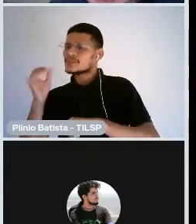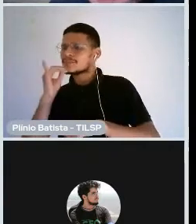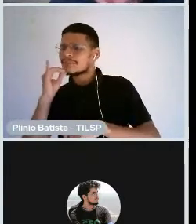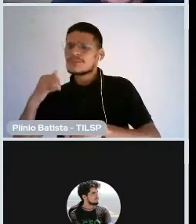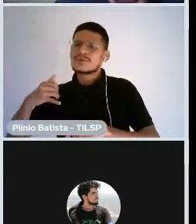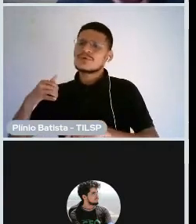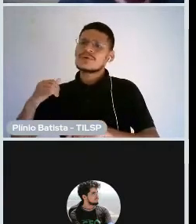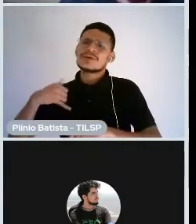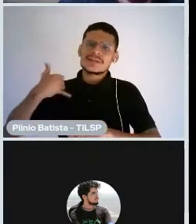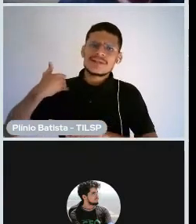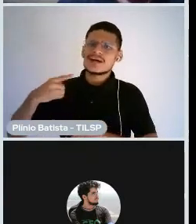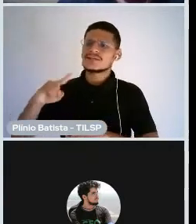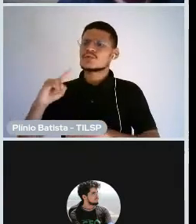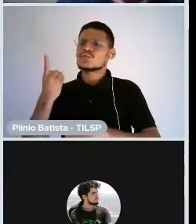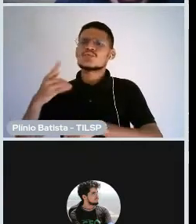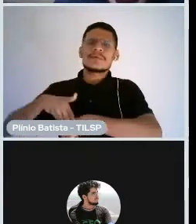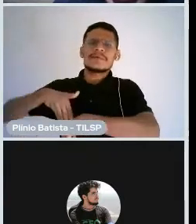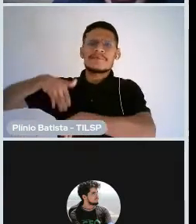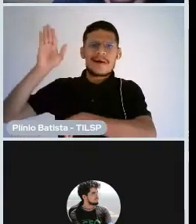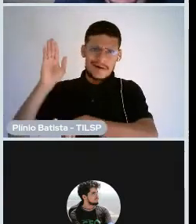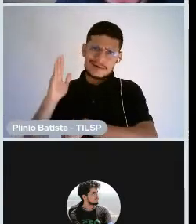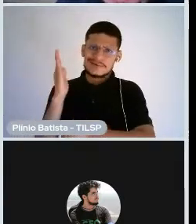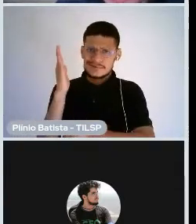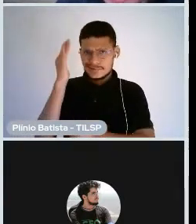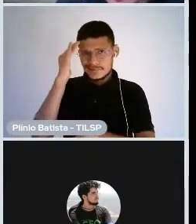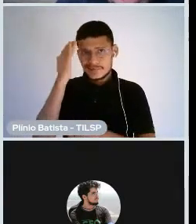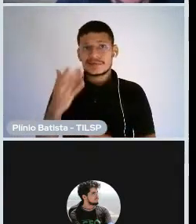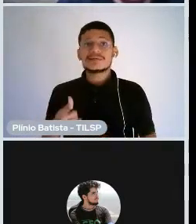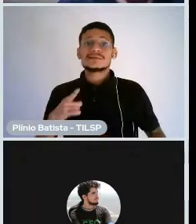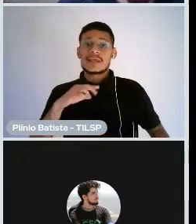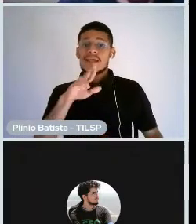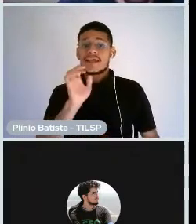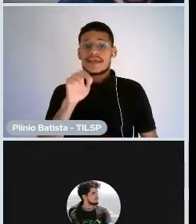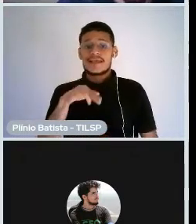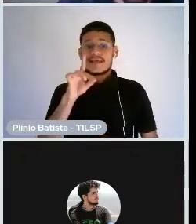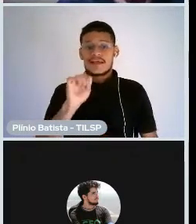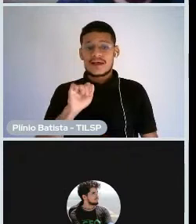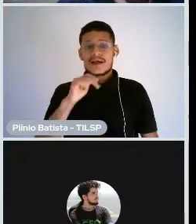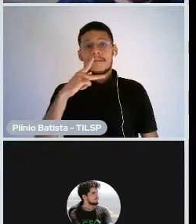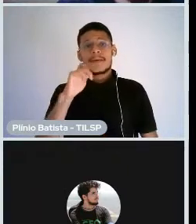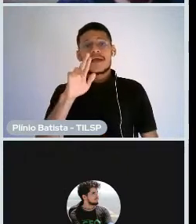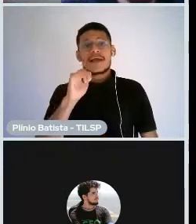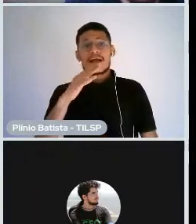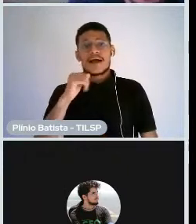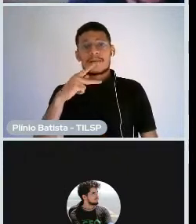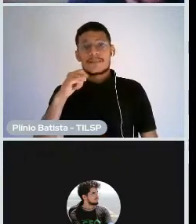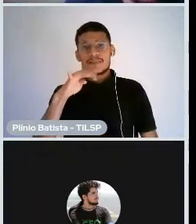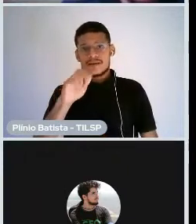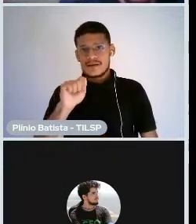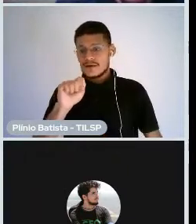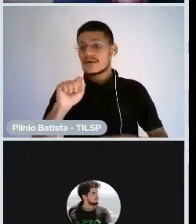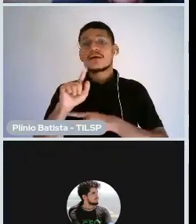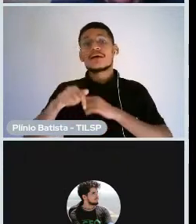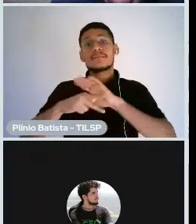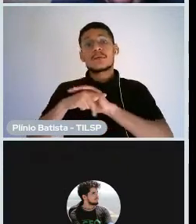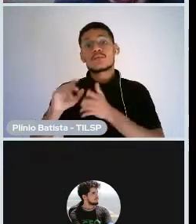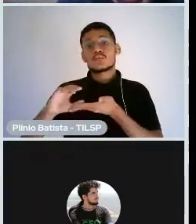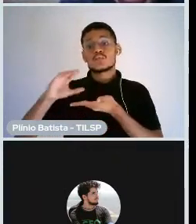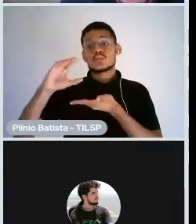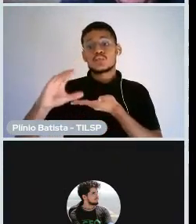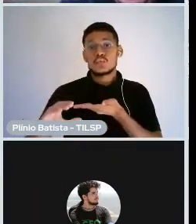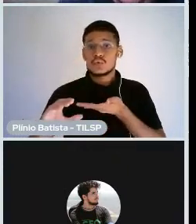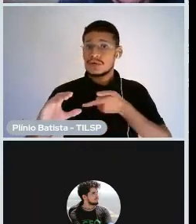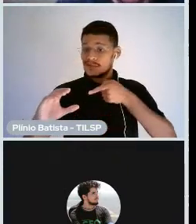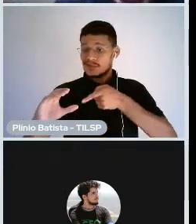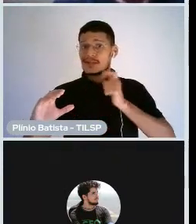per capita, que aí é o primeiro, diretamente, o primeiro indicador econômico de fato, que aí é pegando